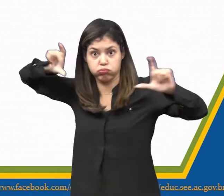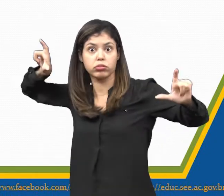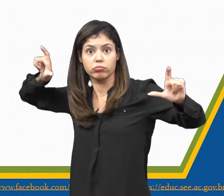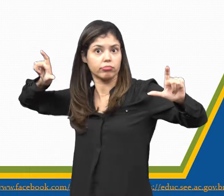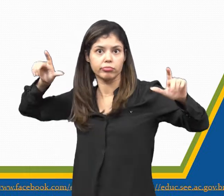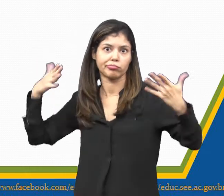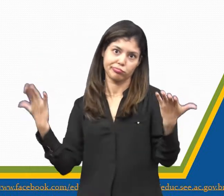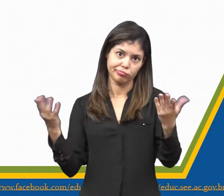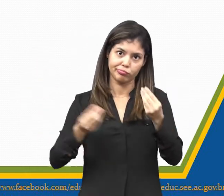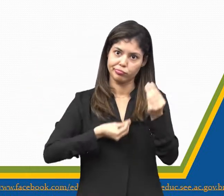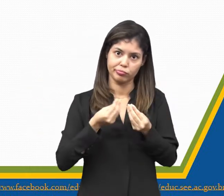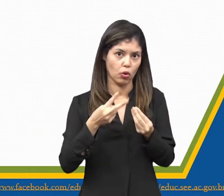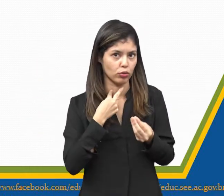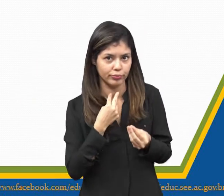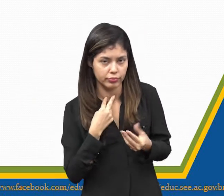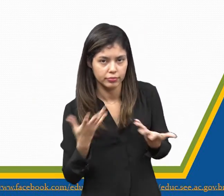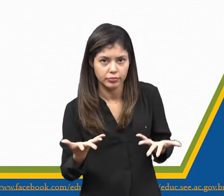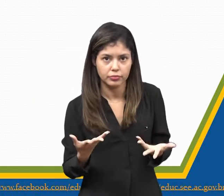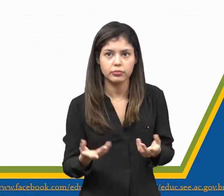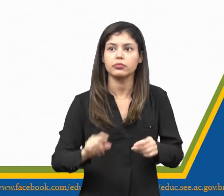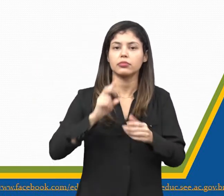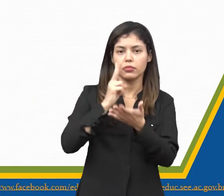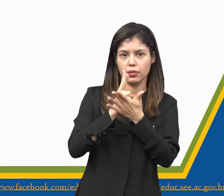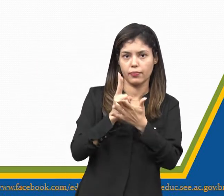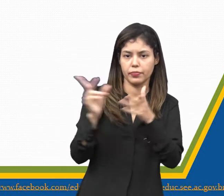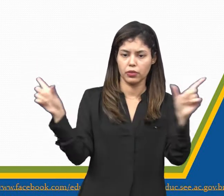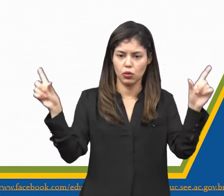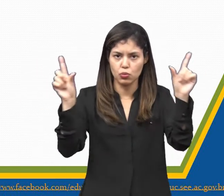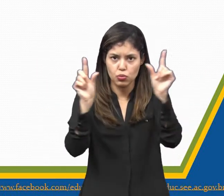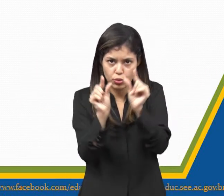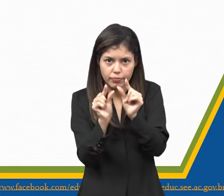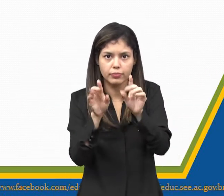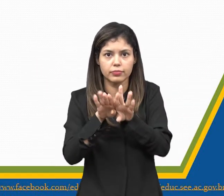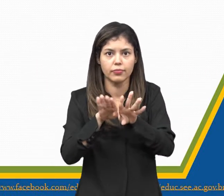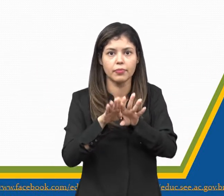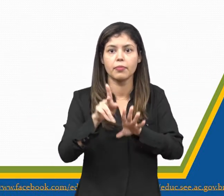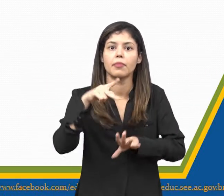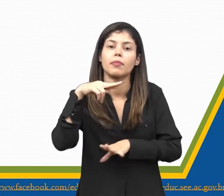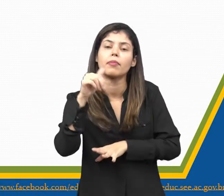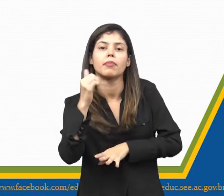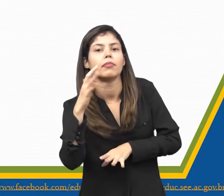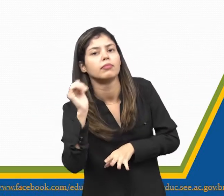ser uma tirinha, né? E é muito curta para narrar uma situação.